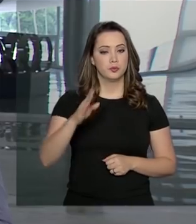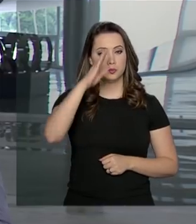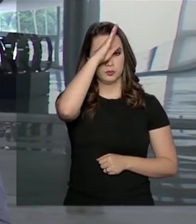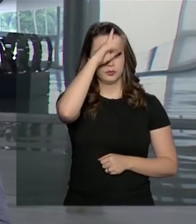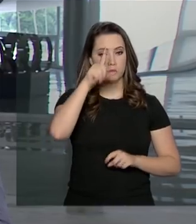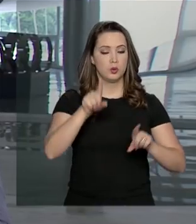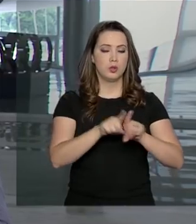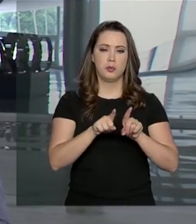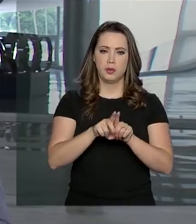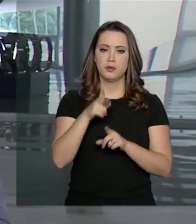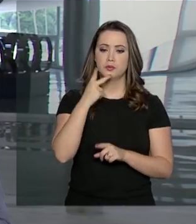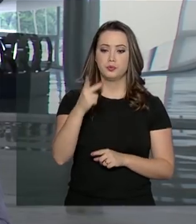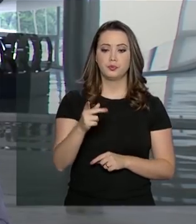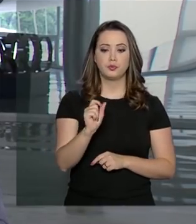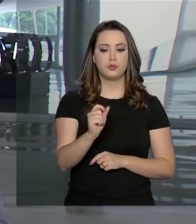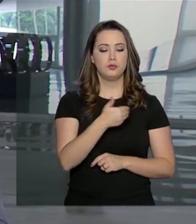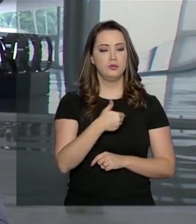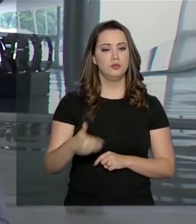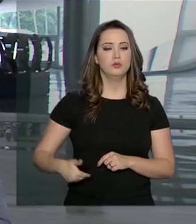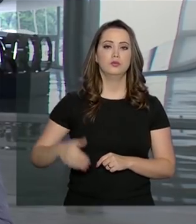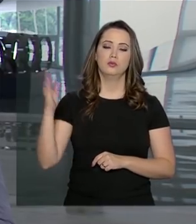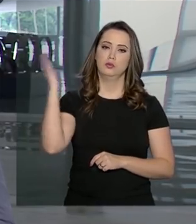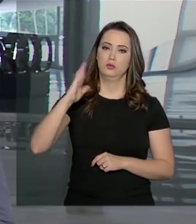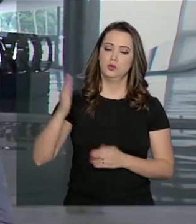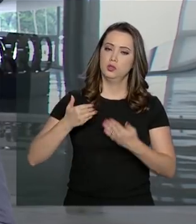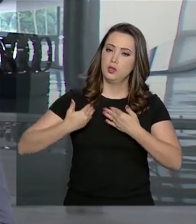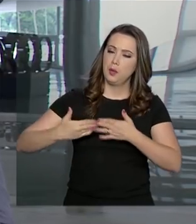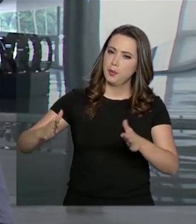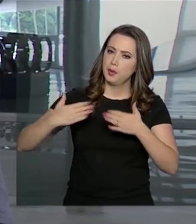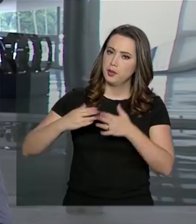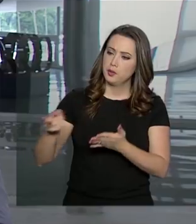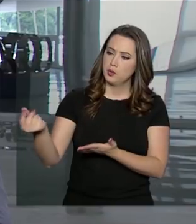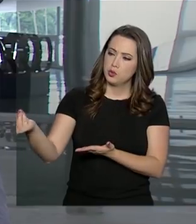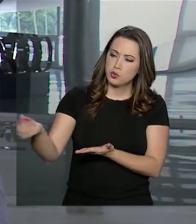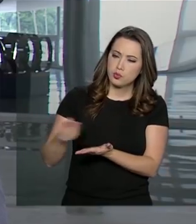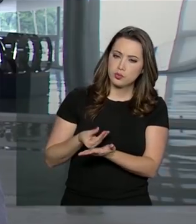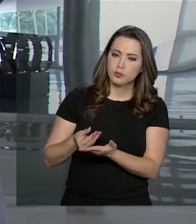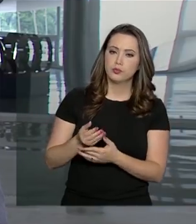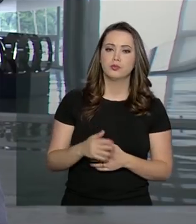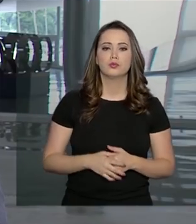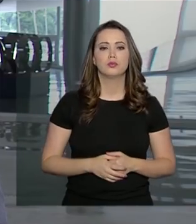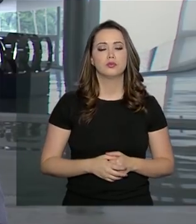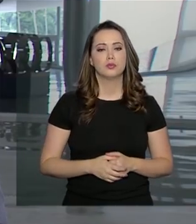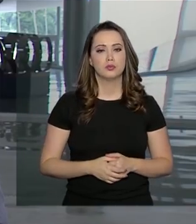também defendeu que o governo brasileiro está aberto a investimentos do exterior.